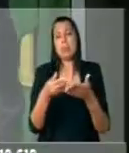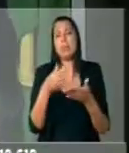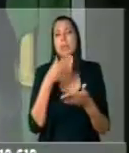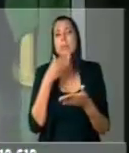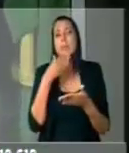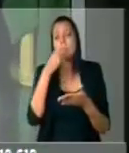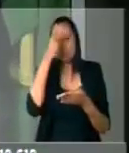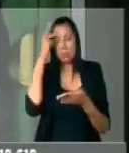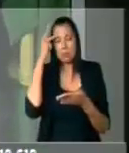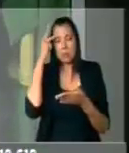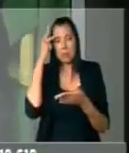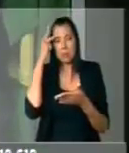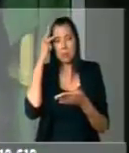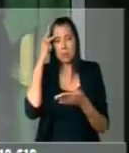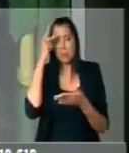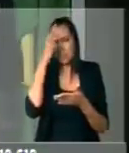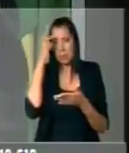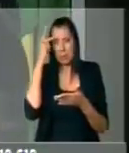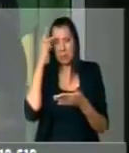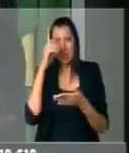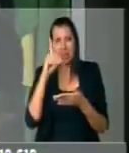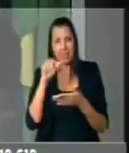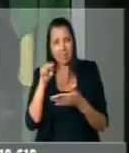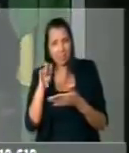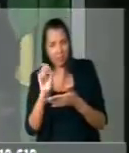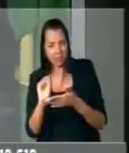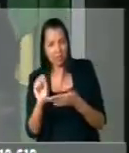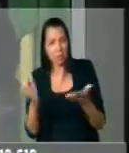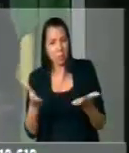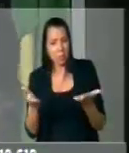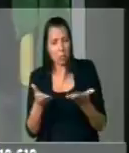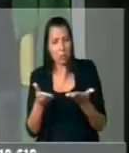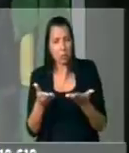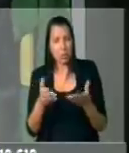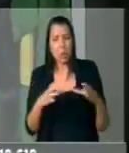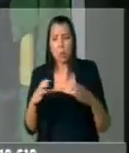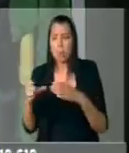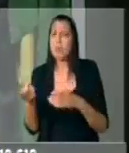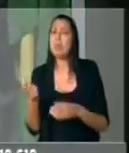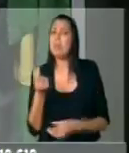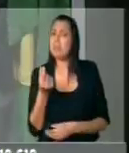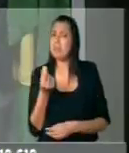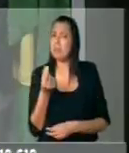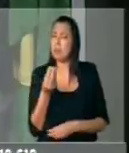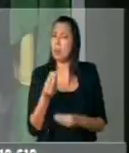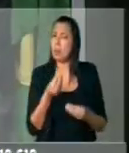Só se for isso. De onde vem o dinheiro? Outra coisa,